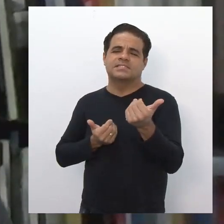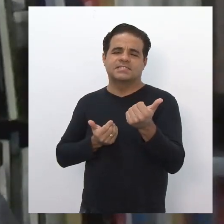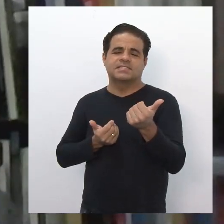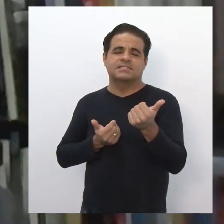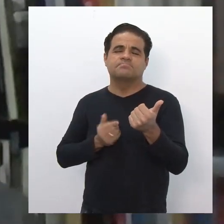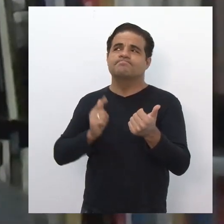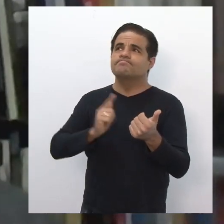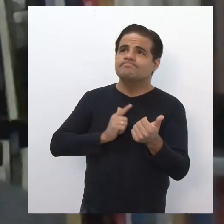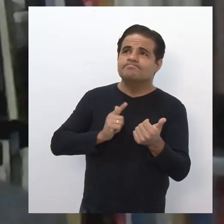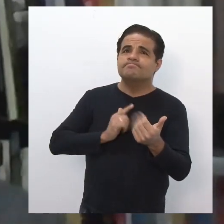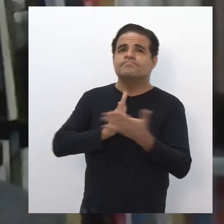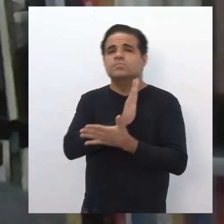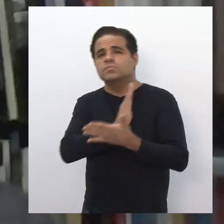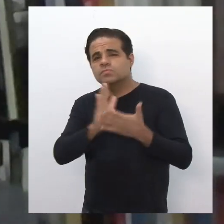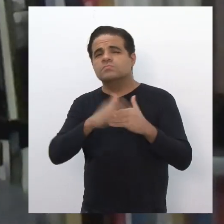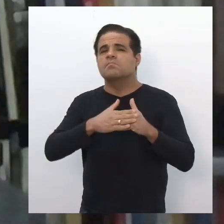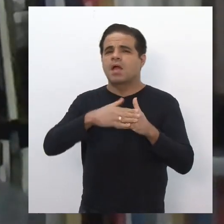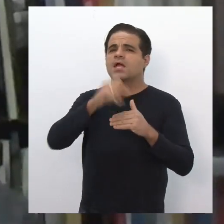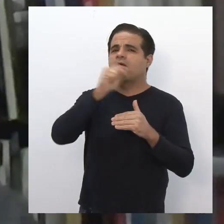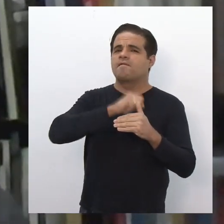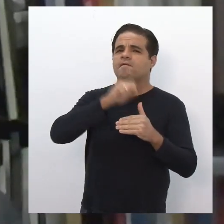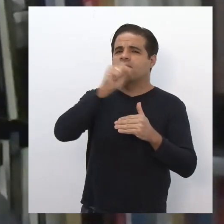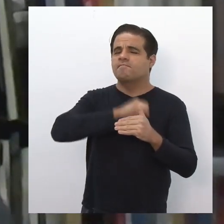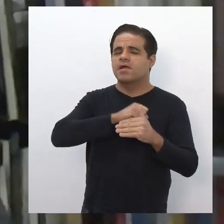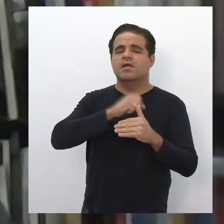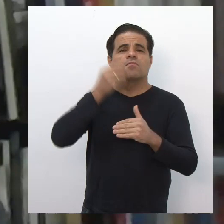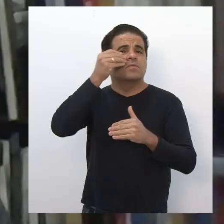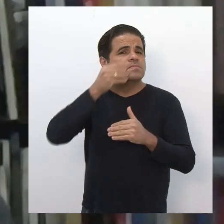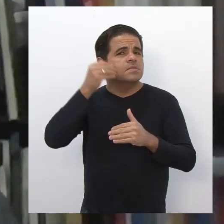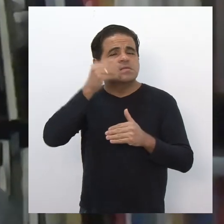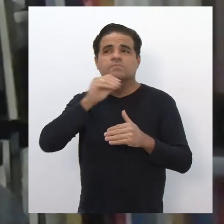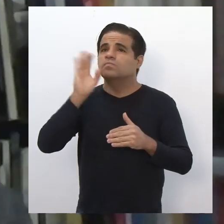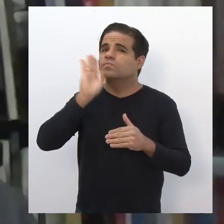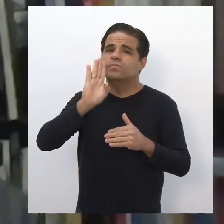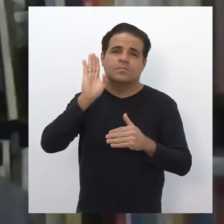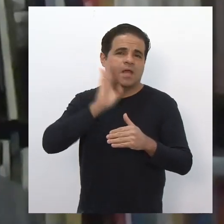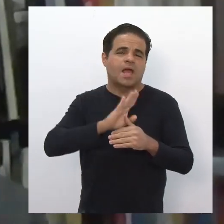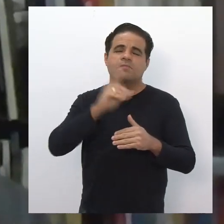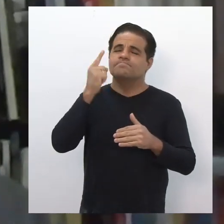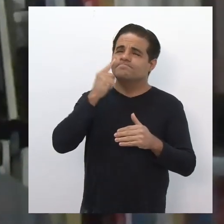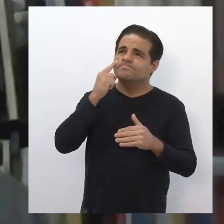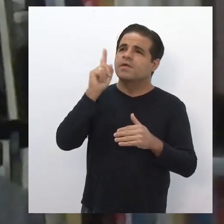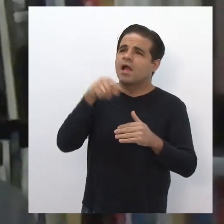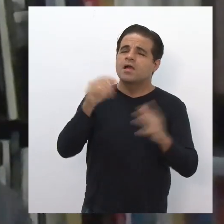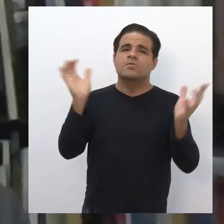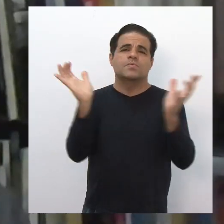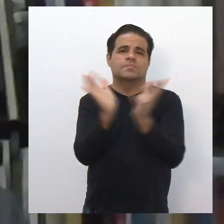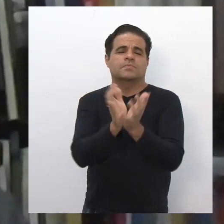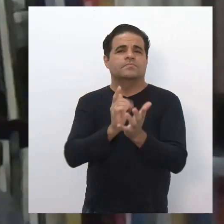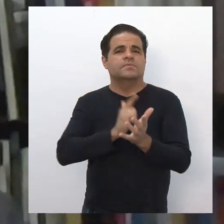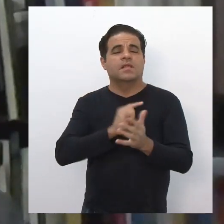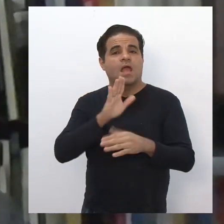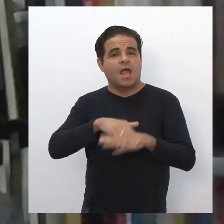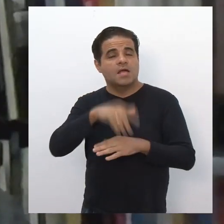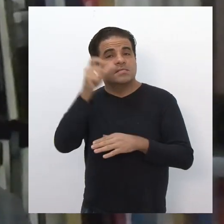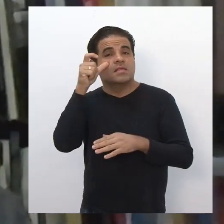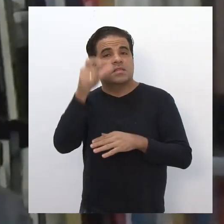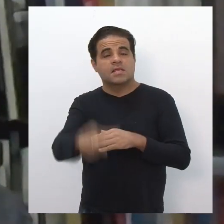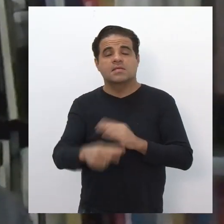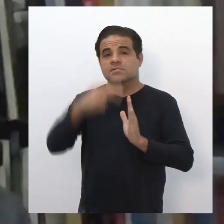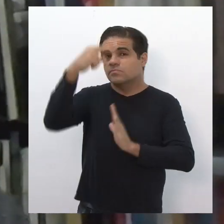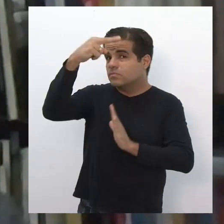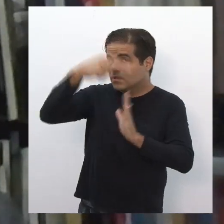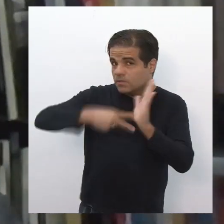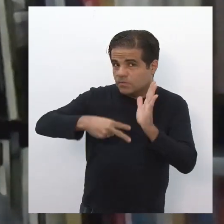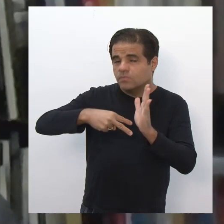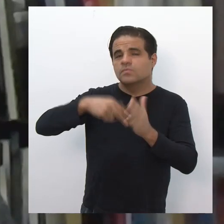Mas tem alguns mais velhos também, né? E foi uma experiência muito legal porque eu percebi o quanto que esse público tem muito interesse por leitura,